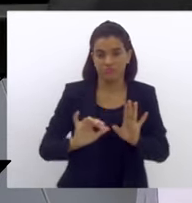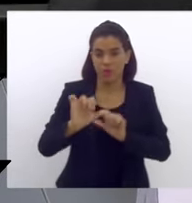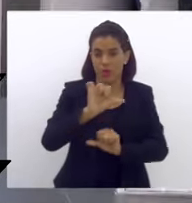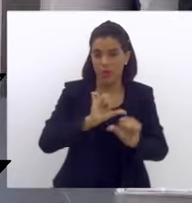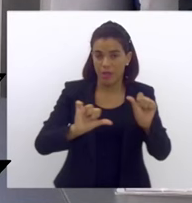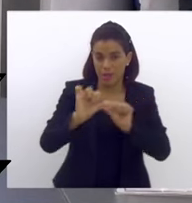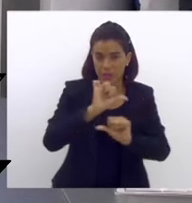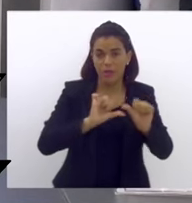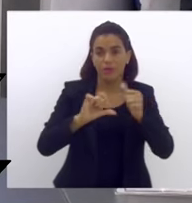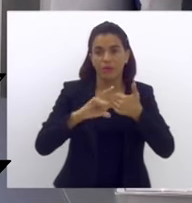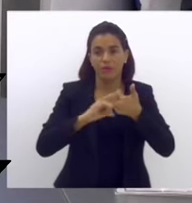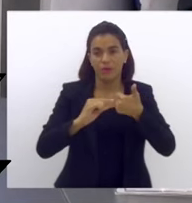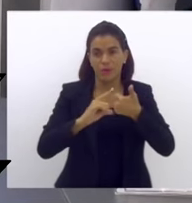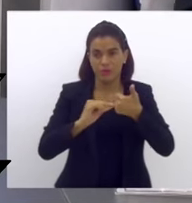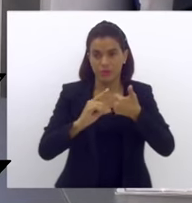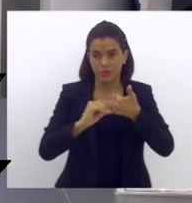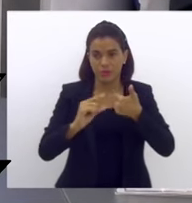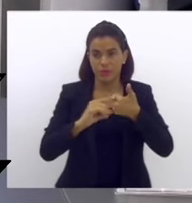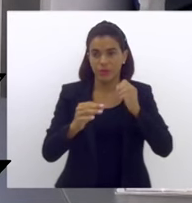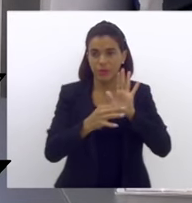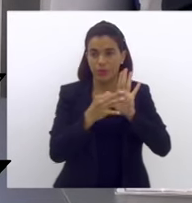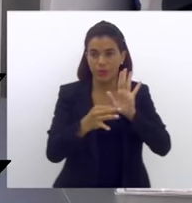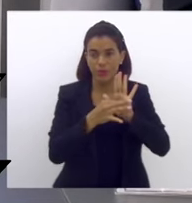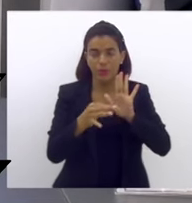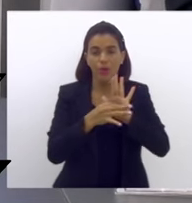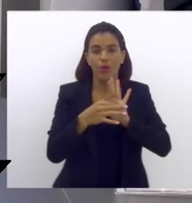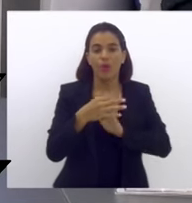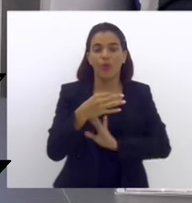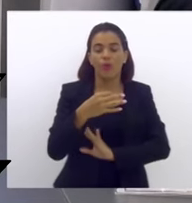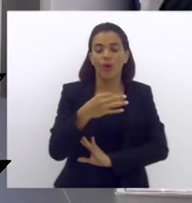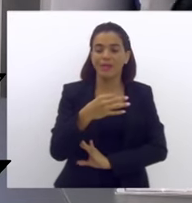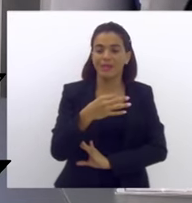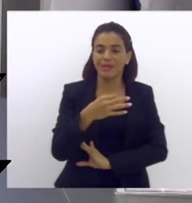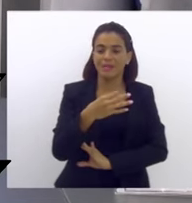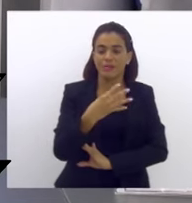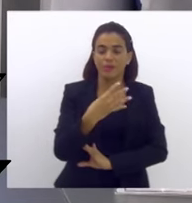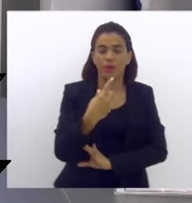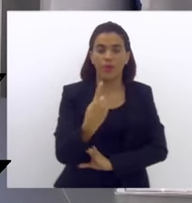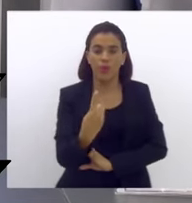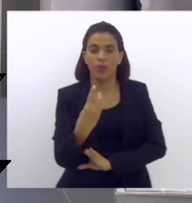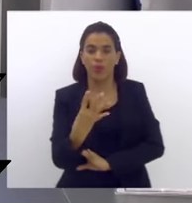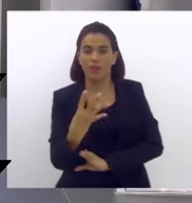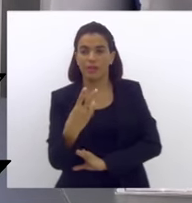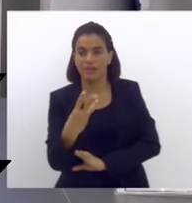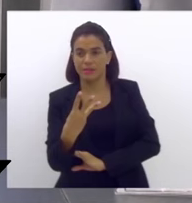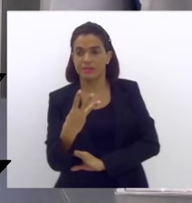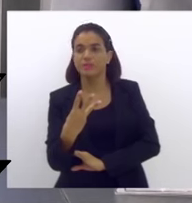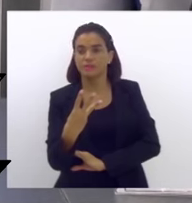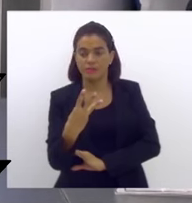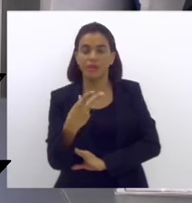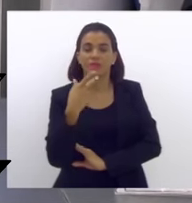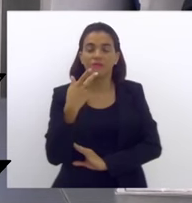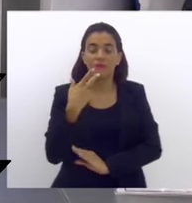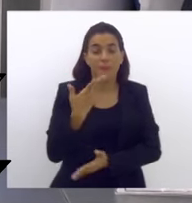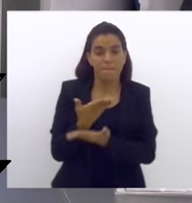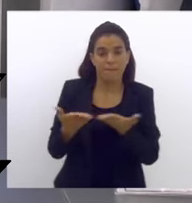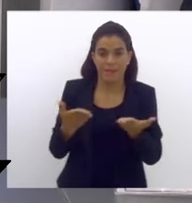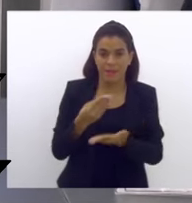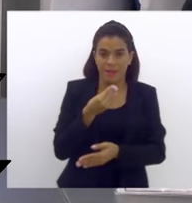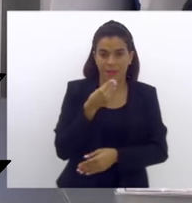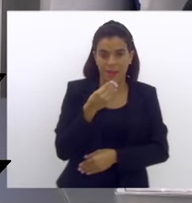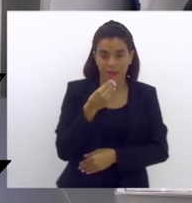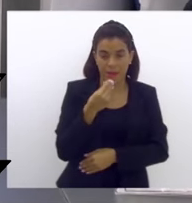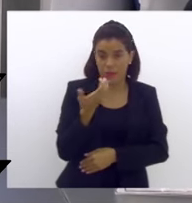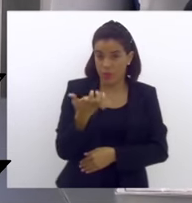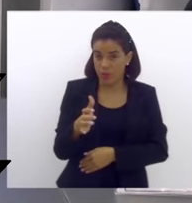aqui o artigo de sustentação do parecer é 143 inciso primeiro do regimento interno que trata da perda de oportunidade não